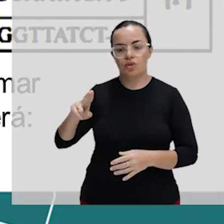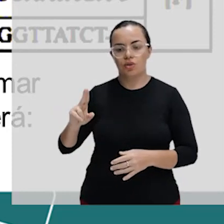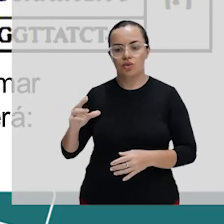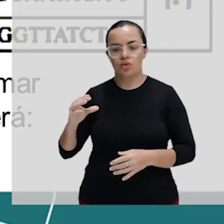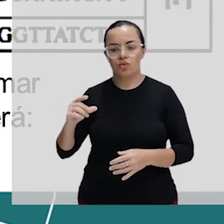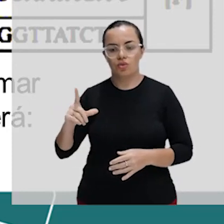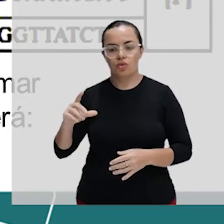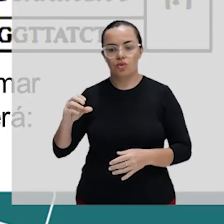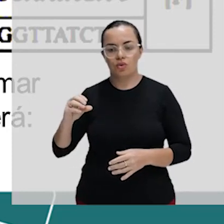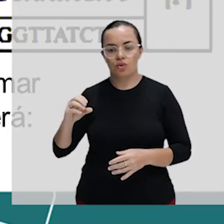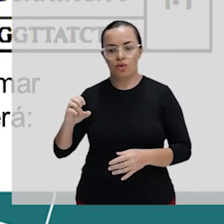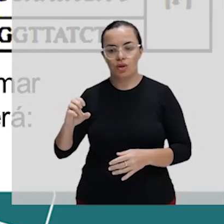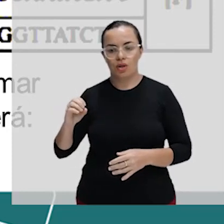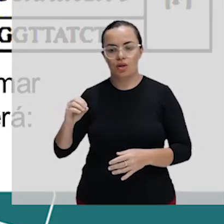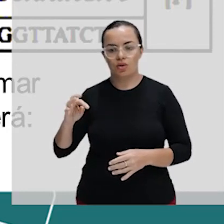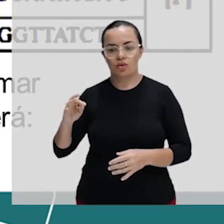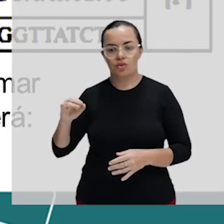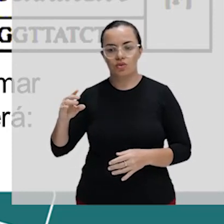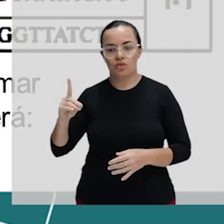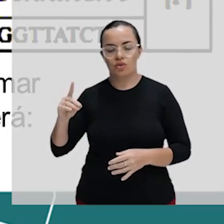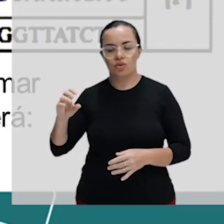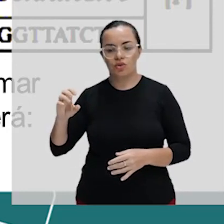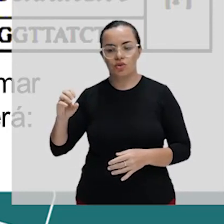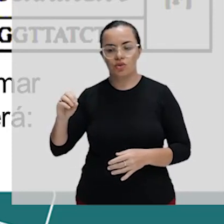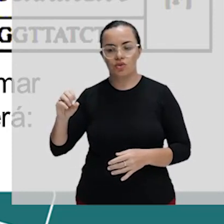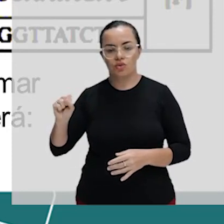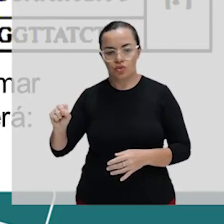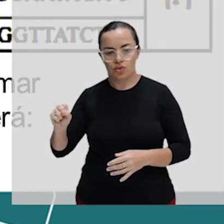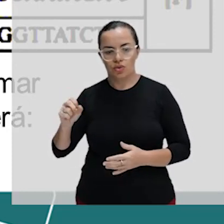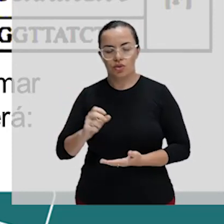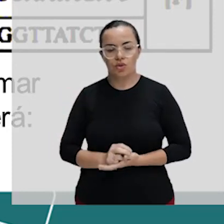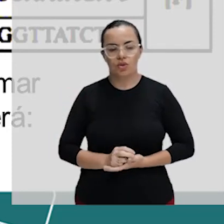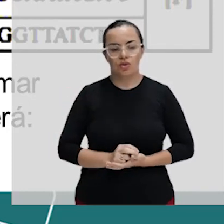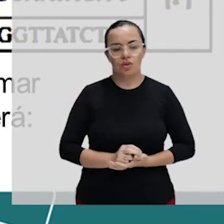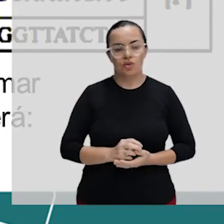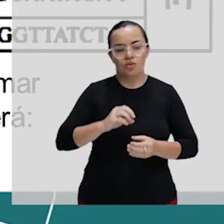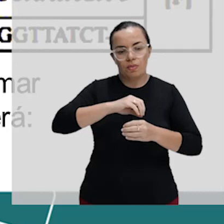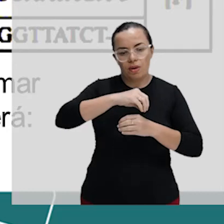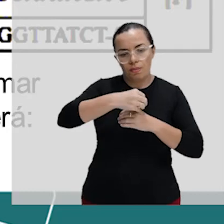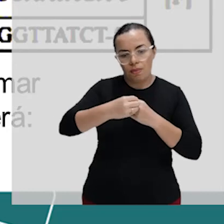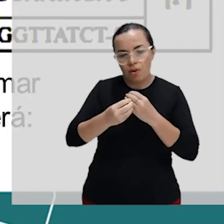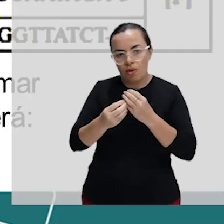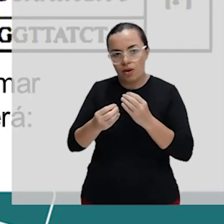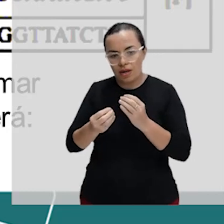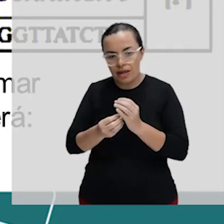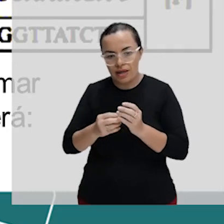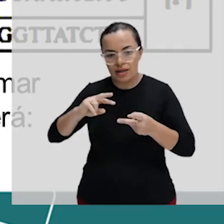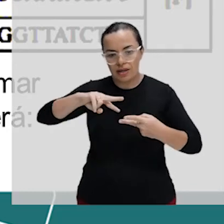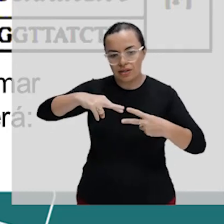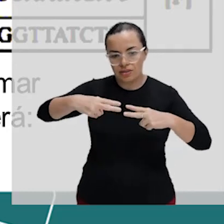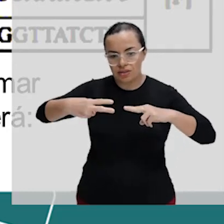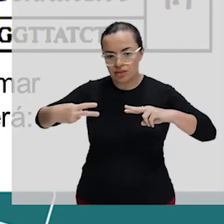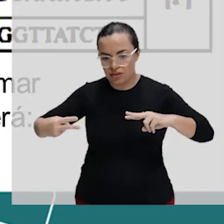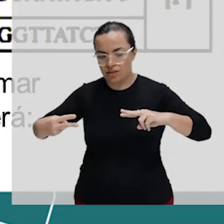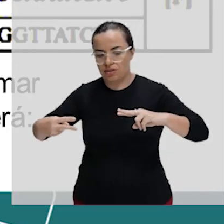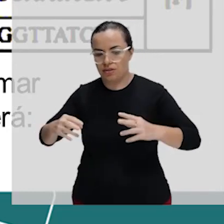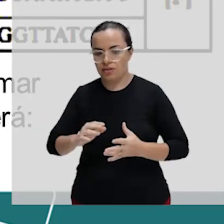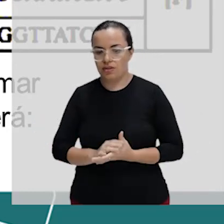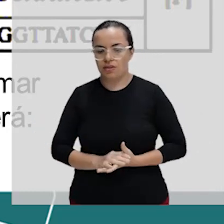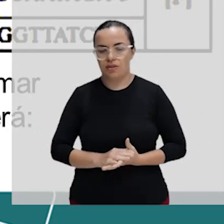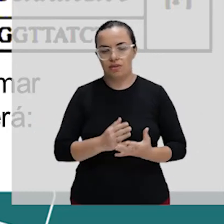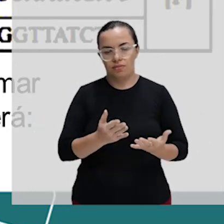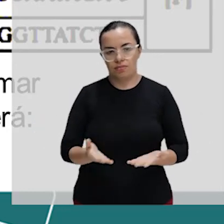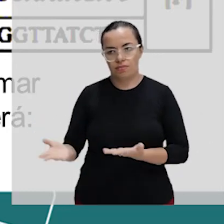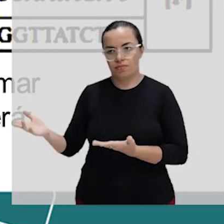Na sequência, são mostrados os exons e introns e as localizações dos sítios